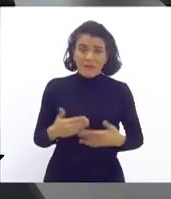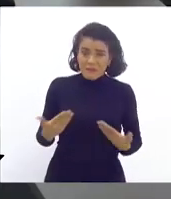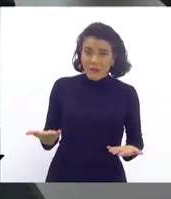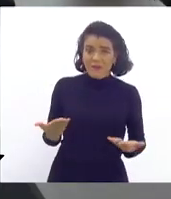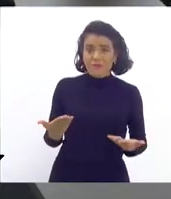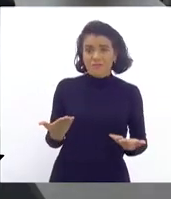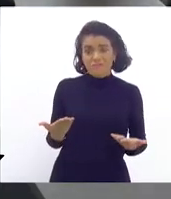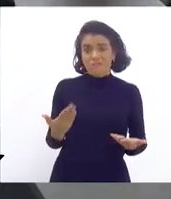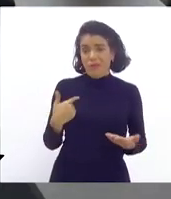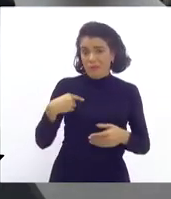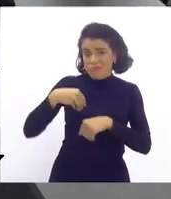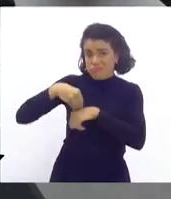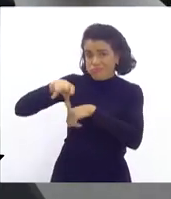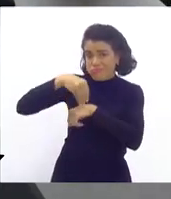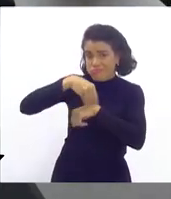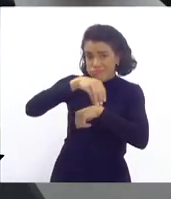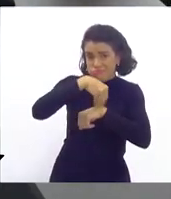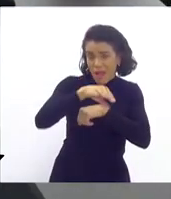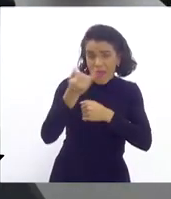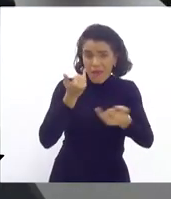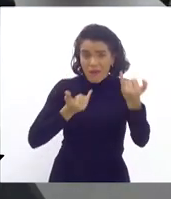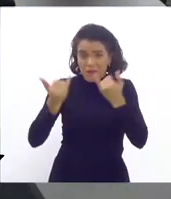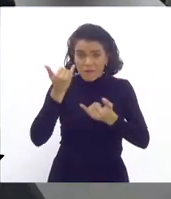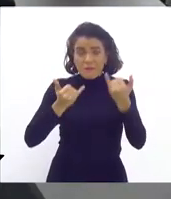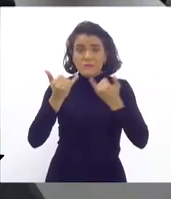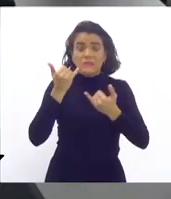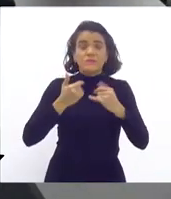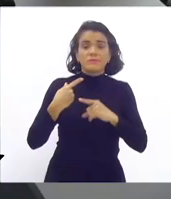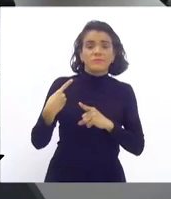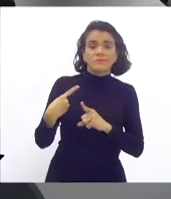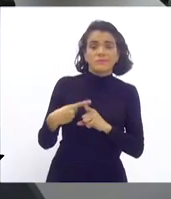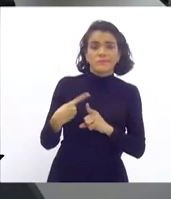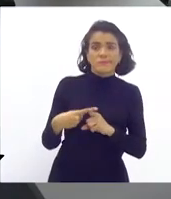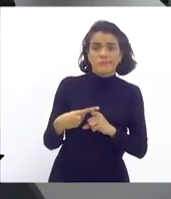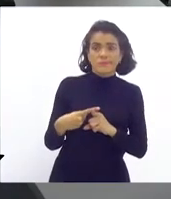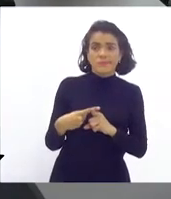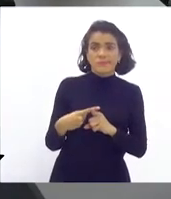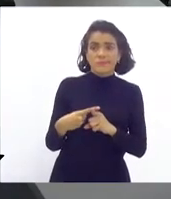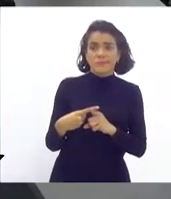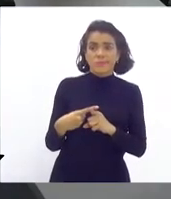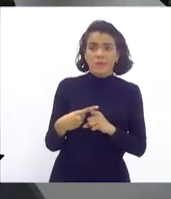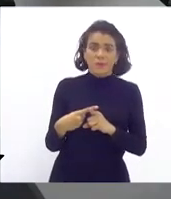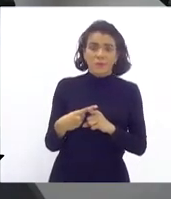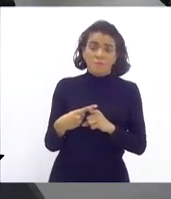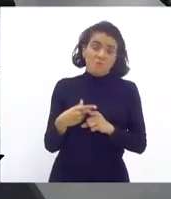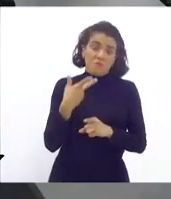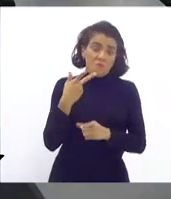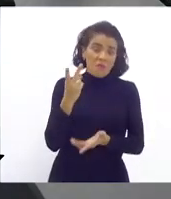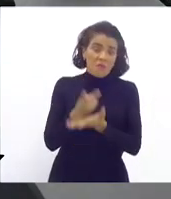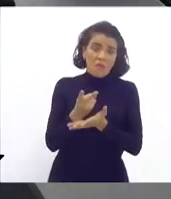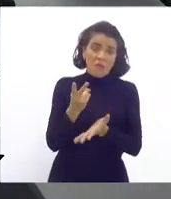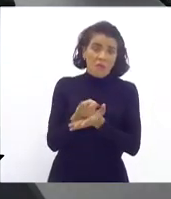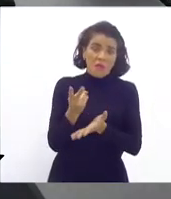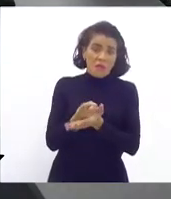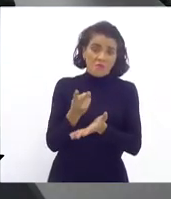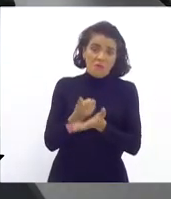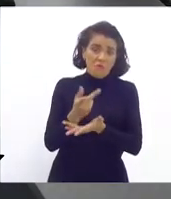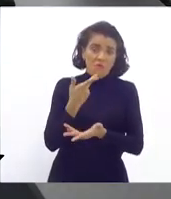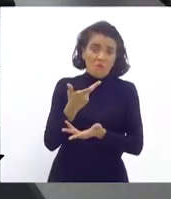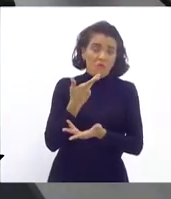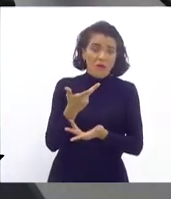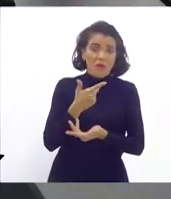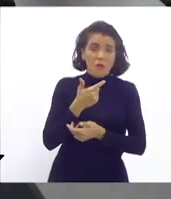eu quero assim eu tô trazendo aqui esses essas informações porque Fala Mais do Mesmo ela